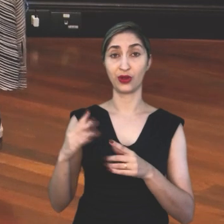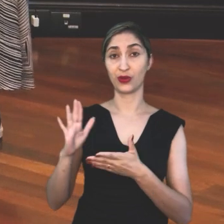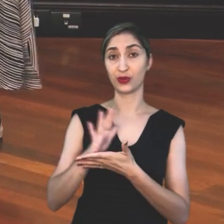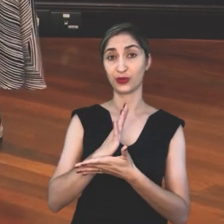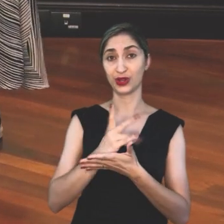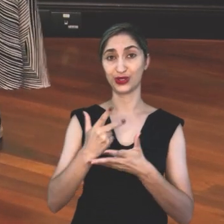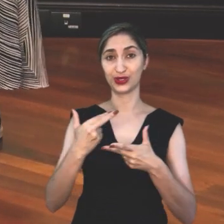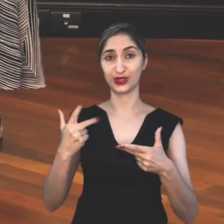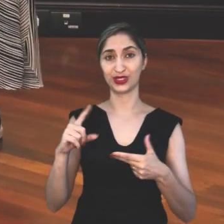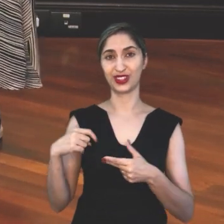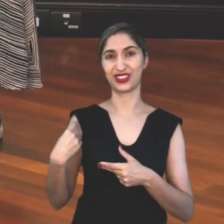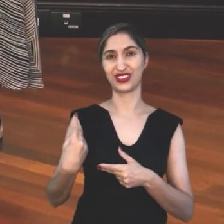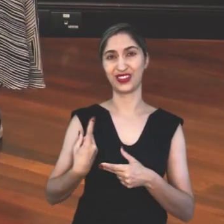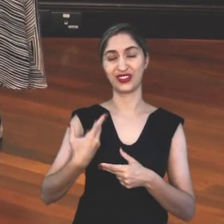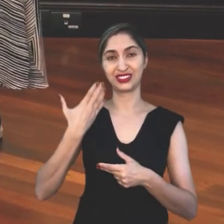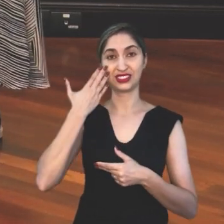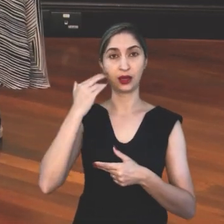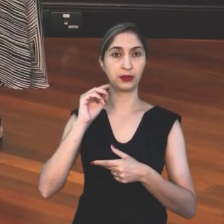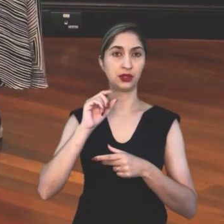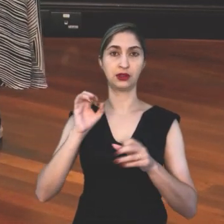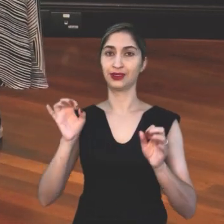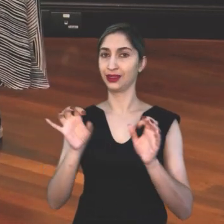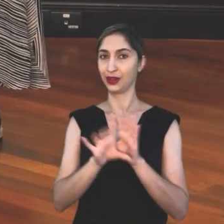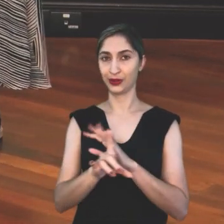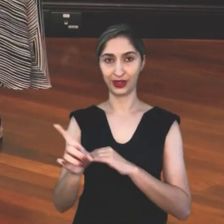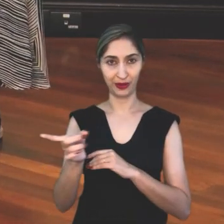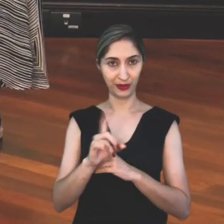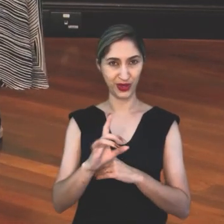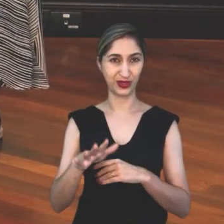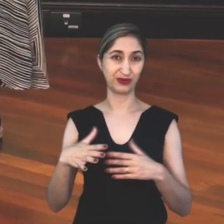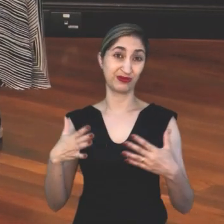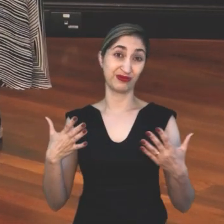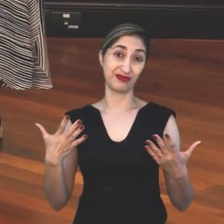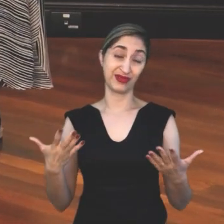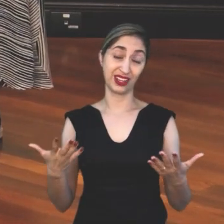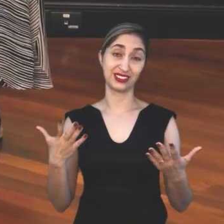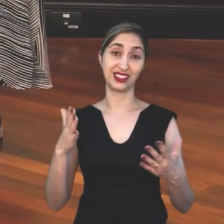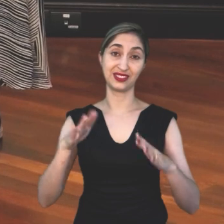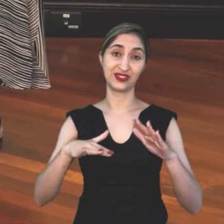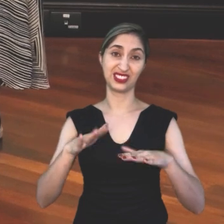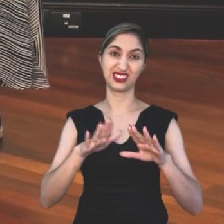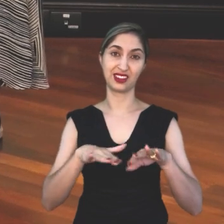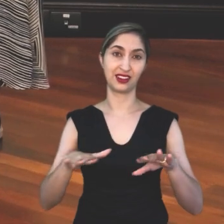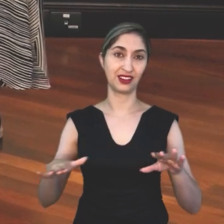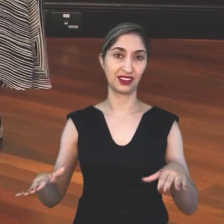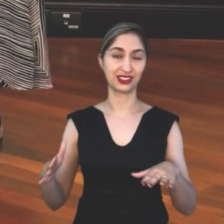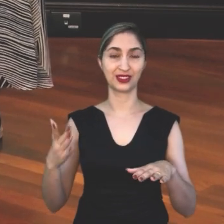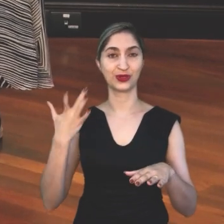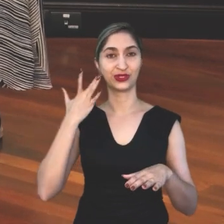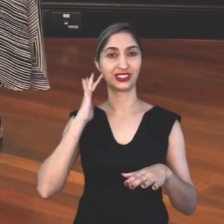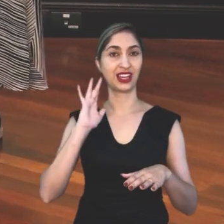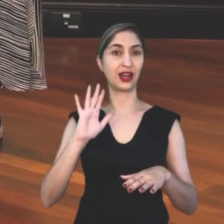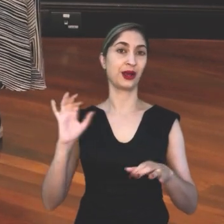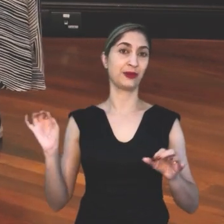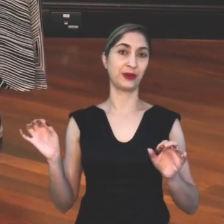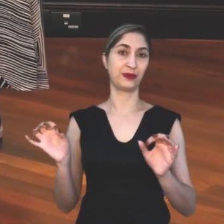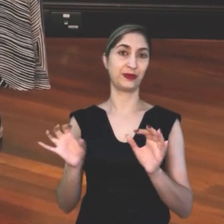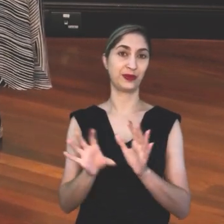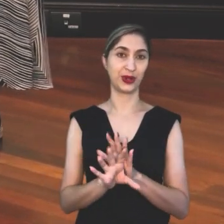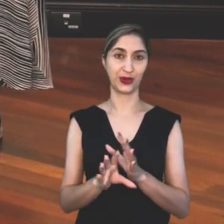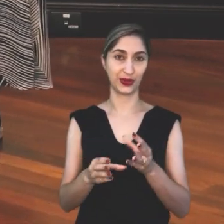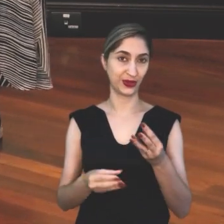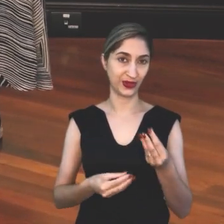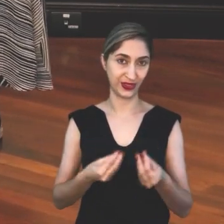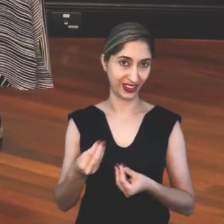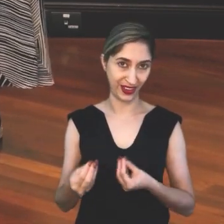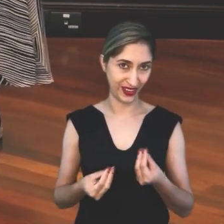ser feito, porque tem certas coisas que pra gente a gente entende que não vem pronto, mas hoje em dia está cada vez mais difícil, talvez, para a criança ter ideia de